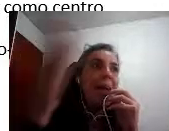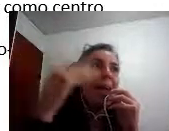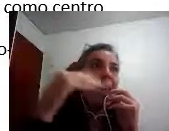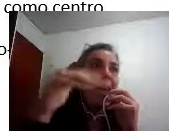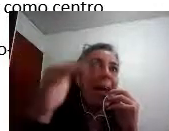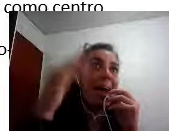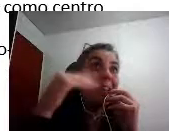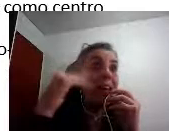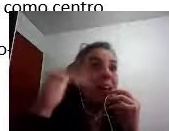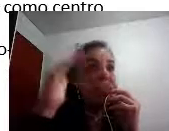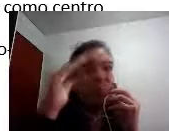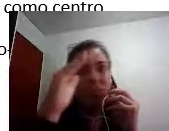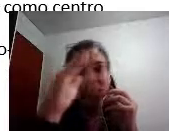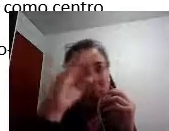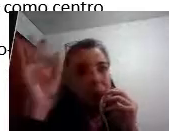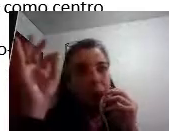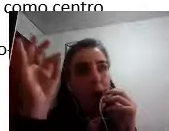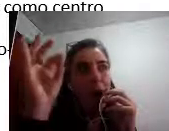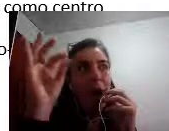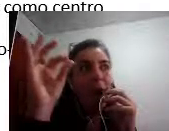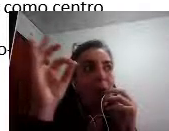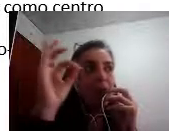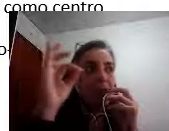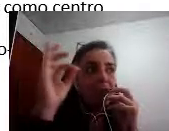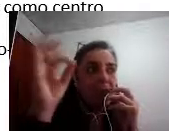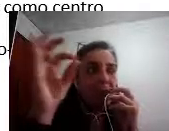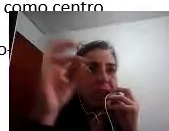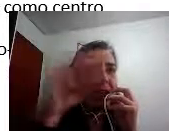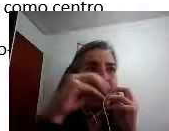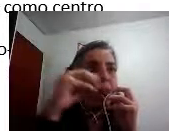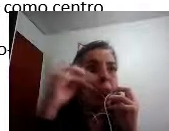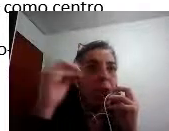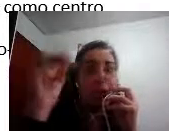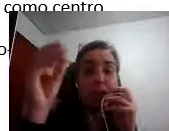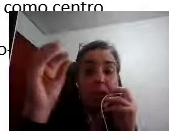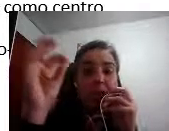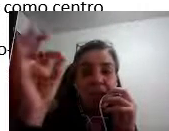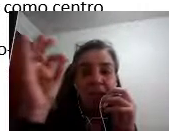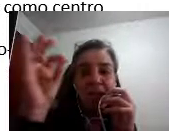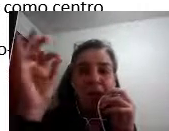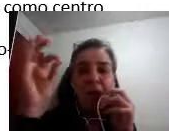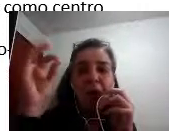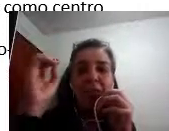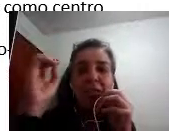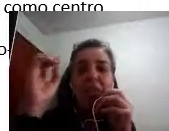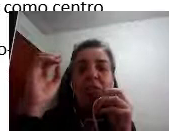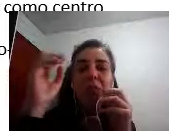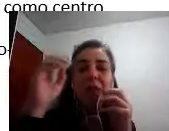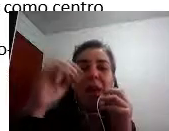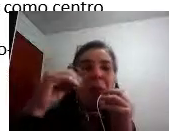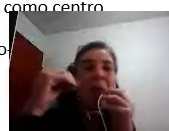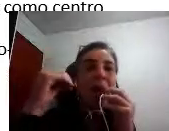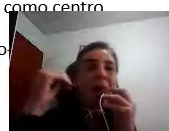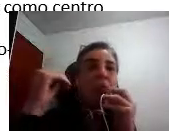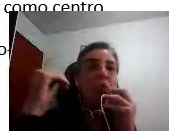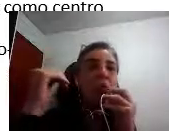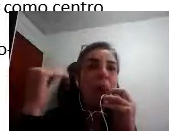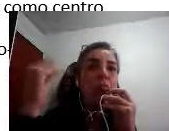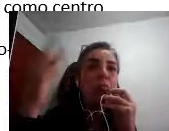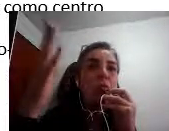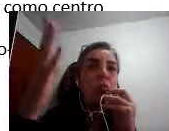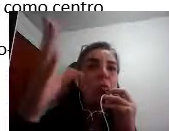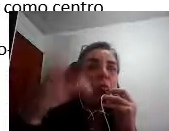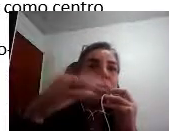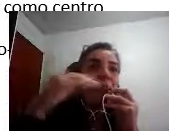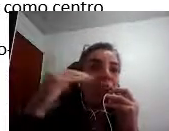Renascença, antes, não, os artistas, a população, eles não pensavam com a razão, né? Era muito